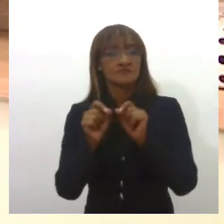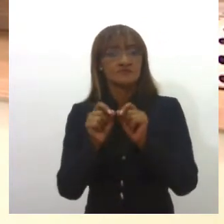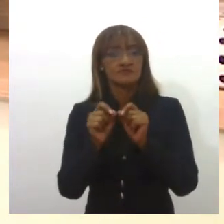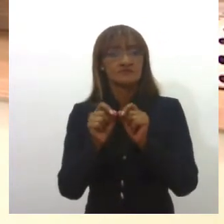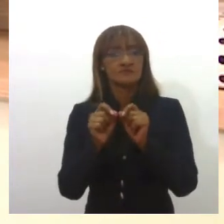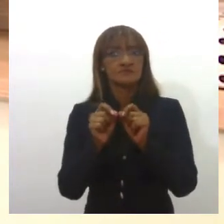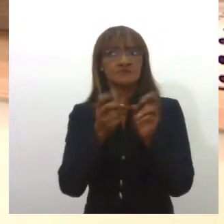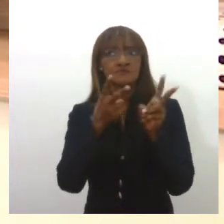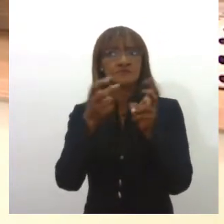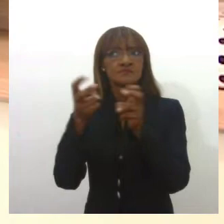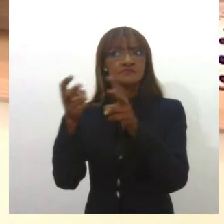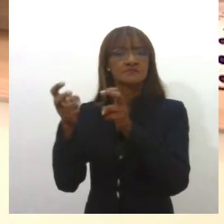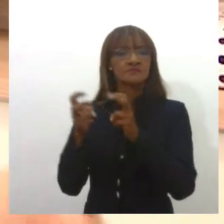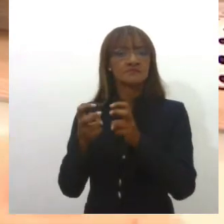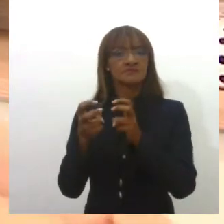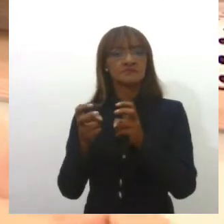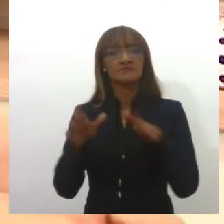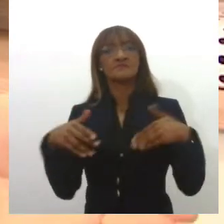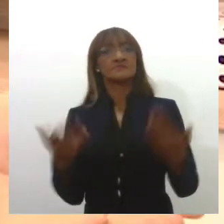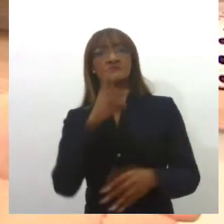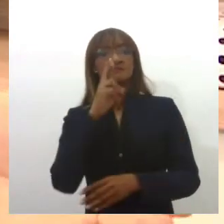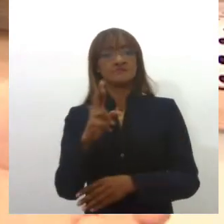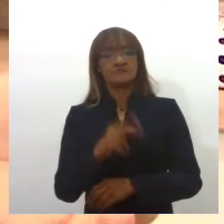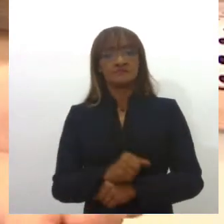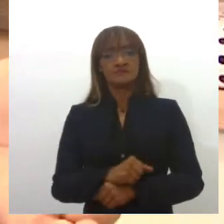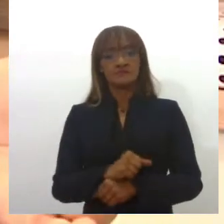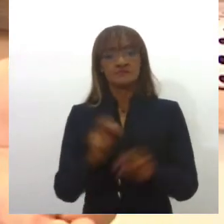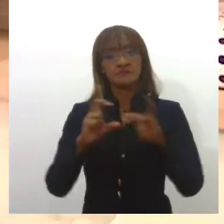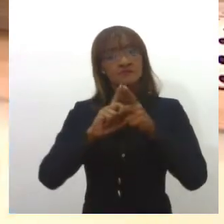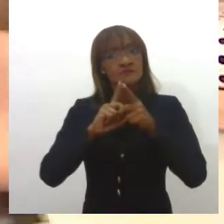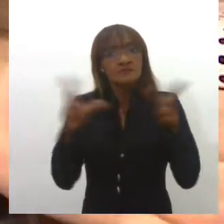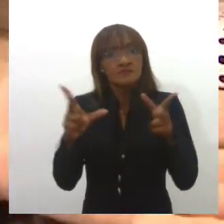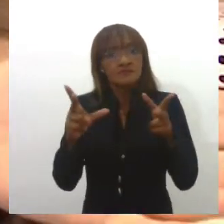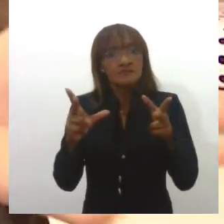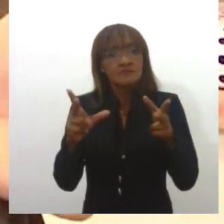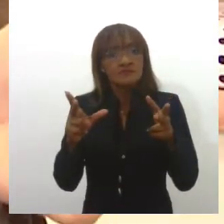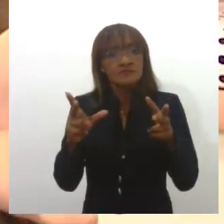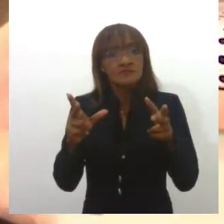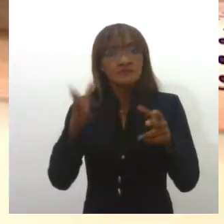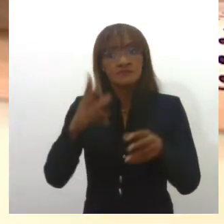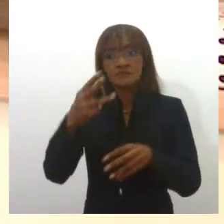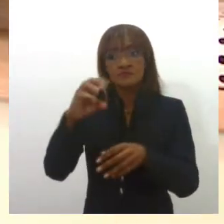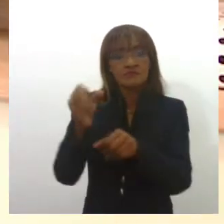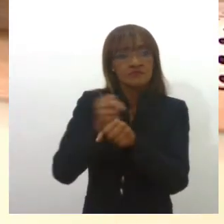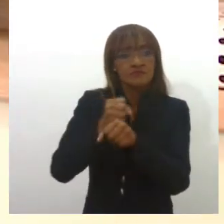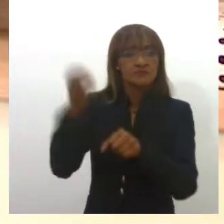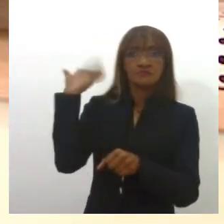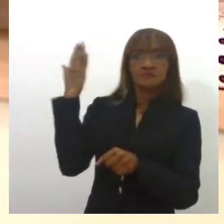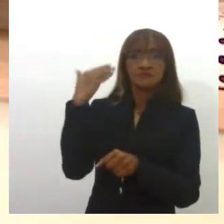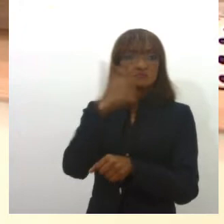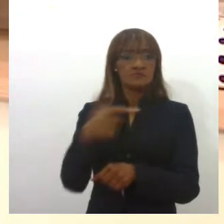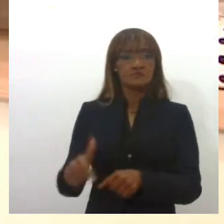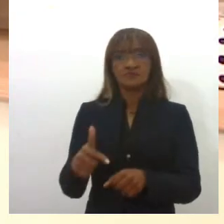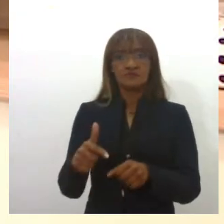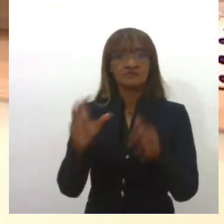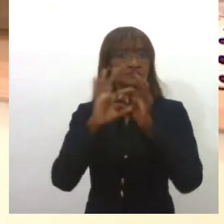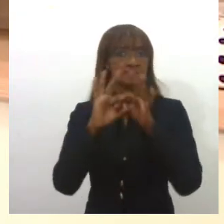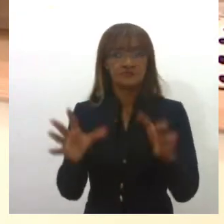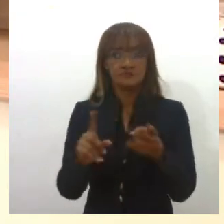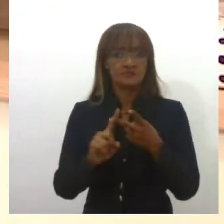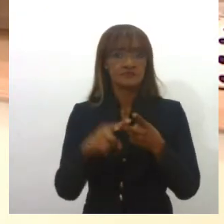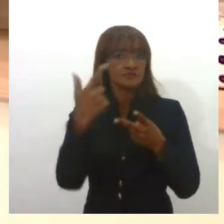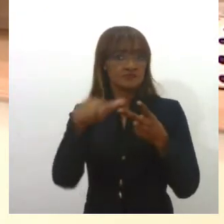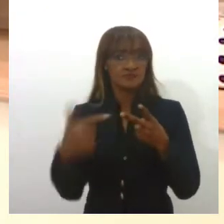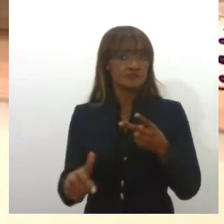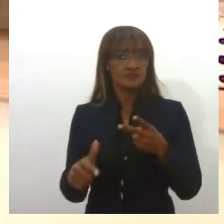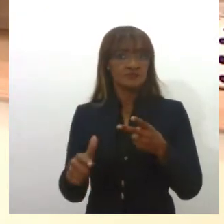evidência. Qual é o resultado disso? Uma democracia de quase 30 anos. Há 30 anos nós não tínhamos nem imprensa livre, nem uma